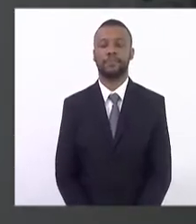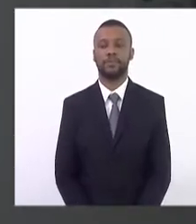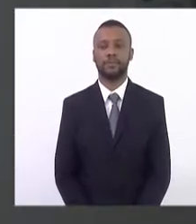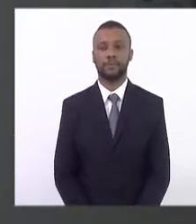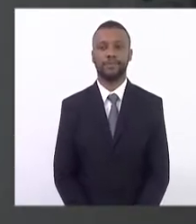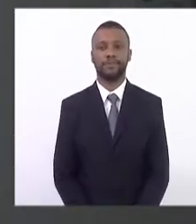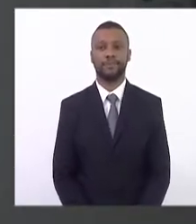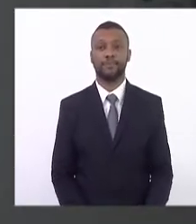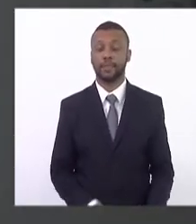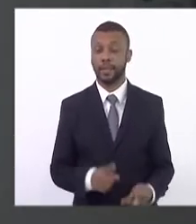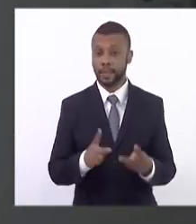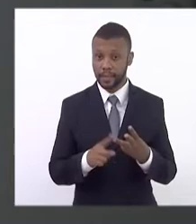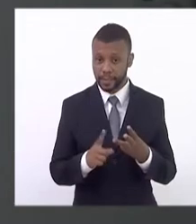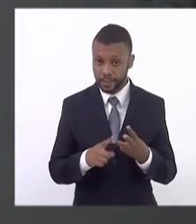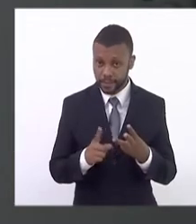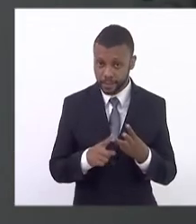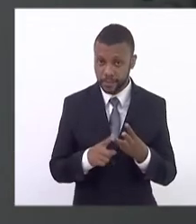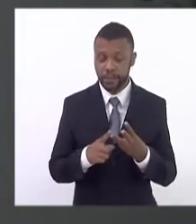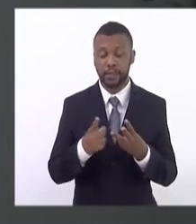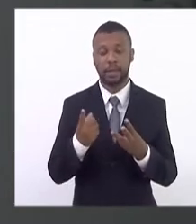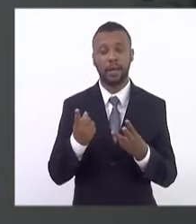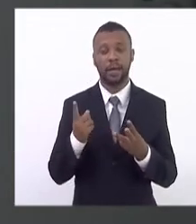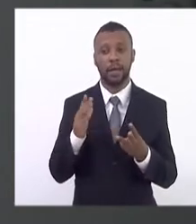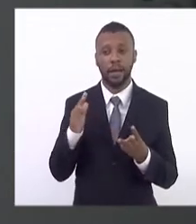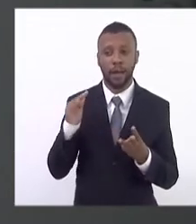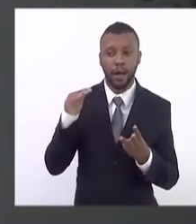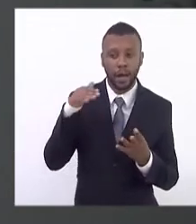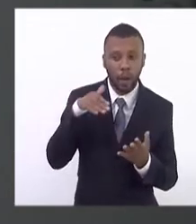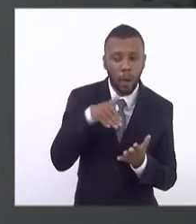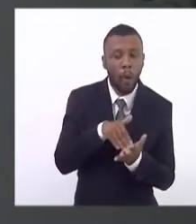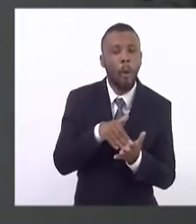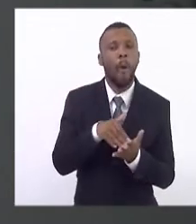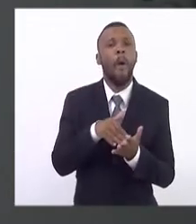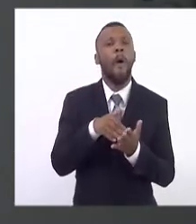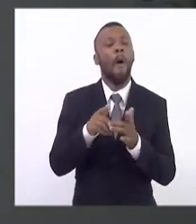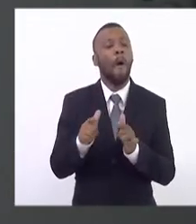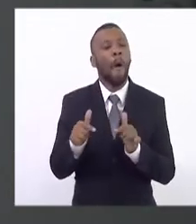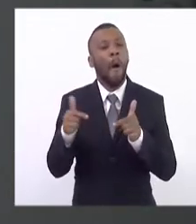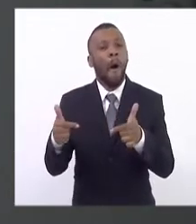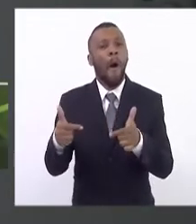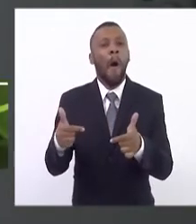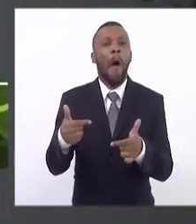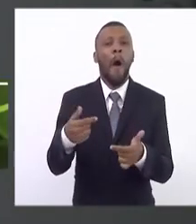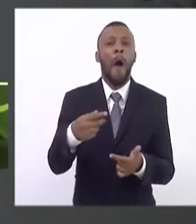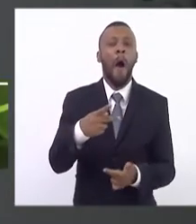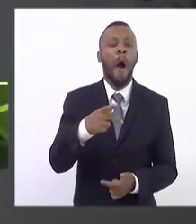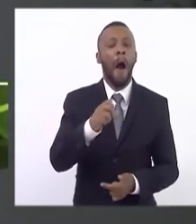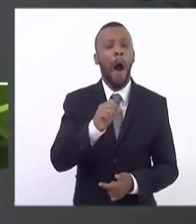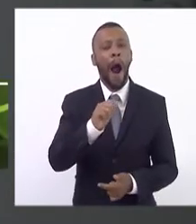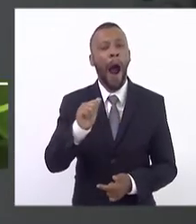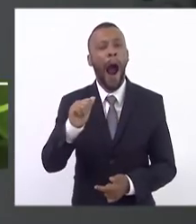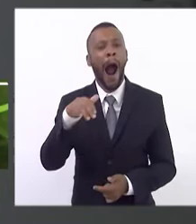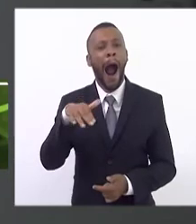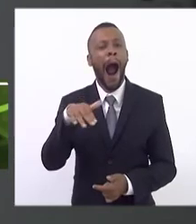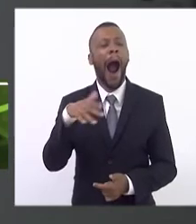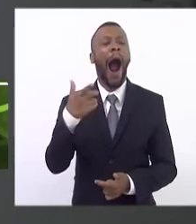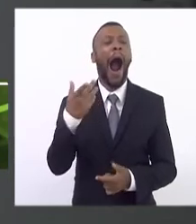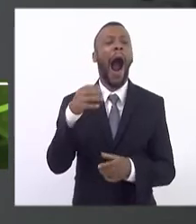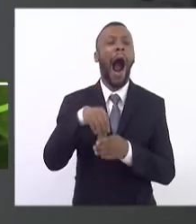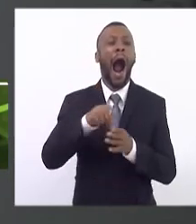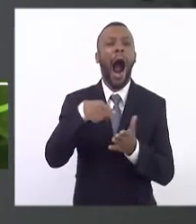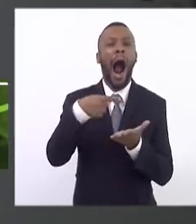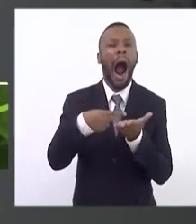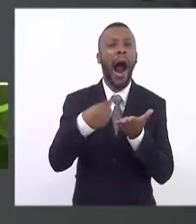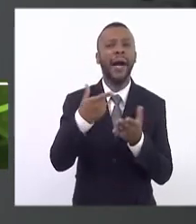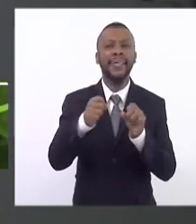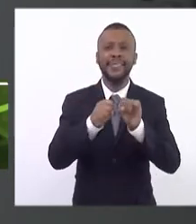A terceira e última ação do PSAM, dentro do pacto, é o saneamento de Itaboraí, que nós